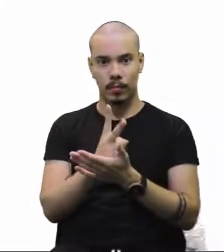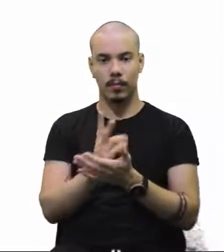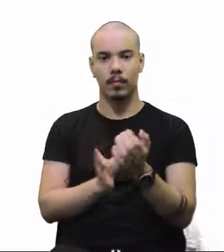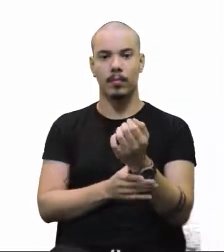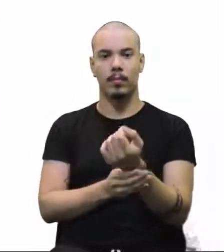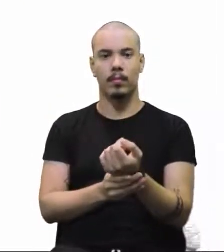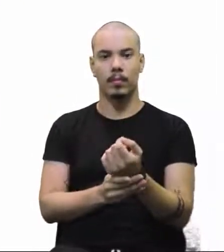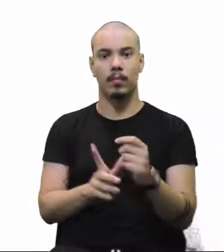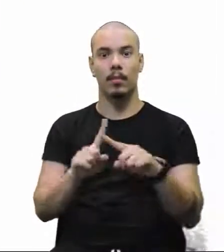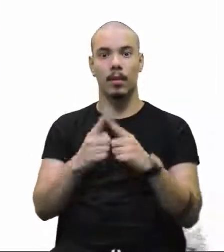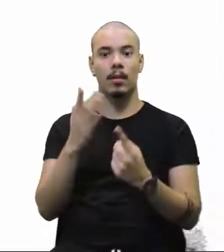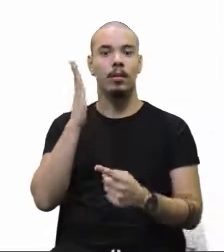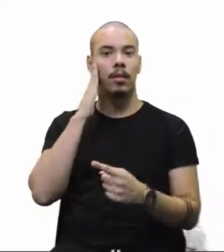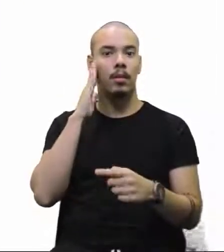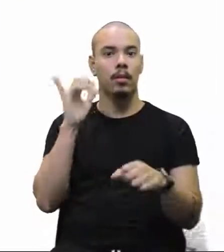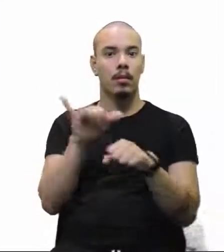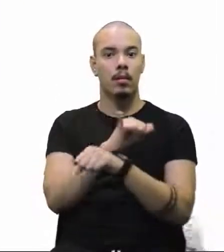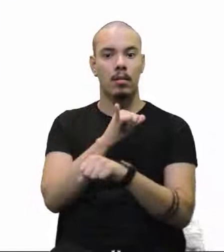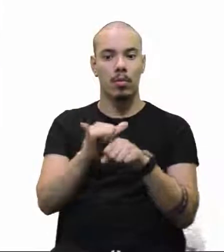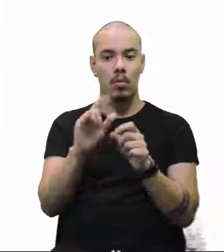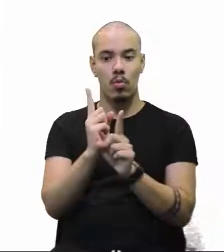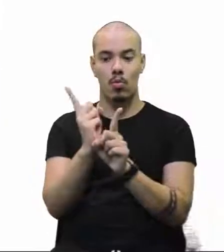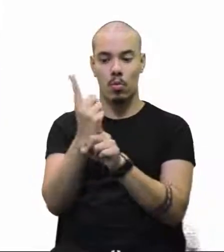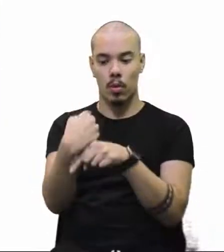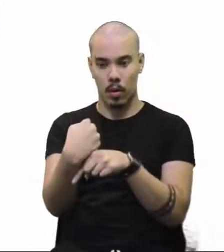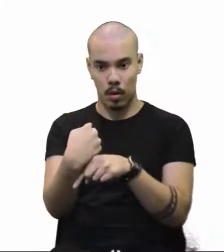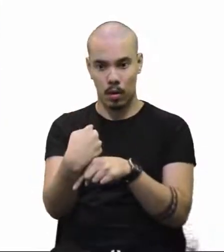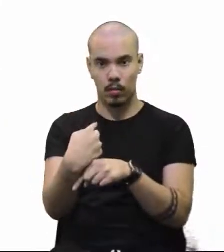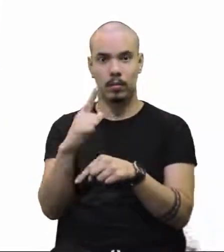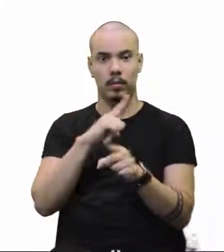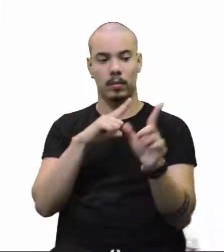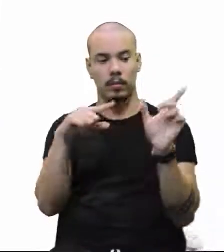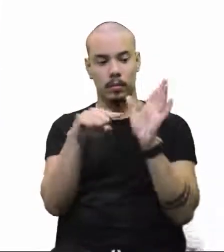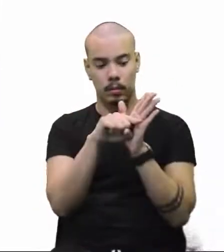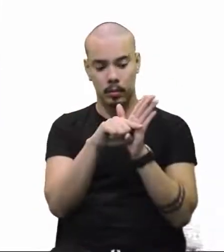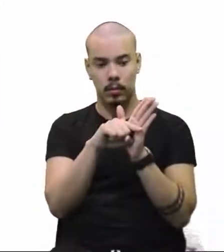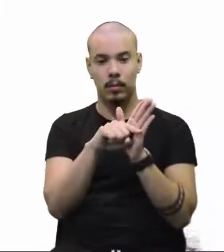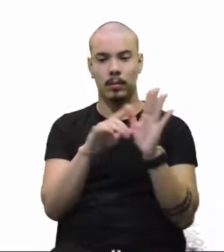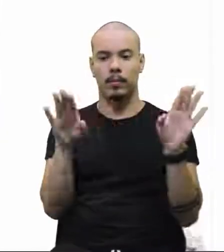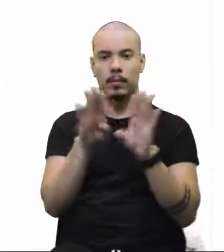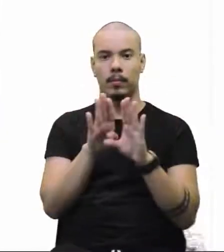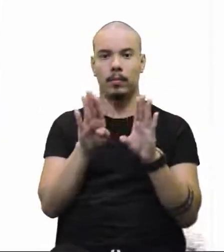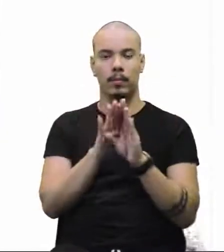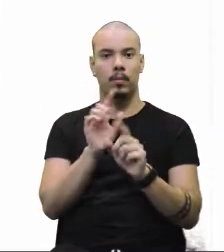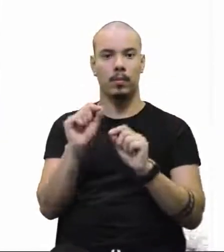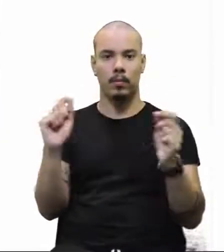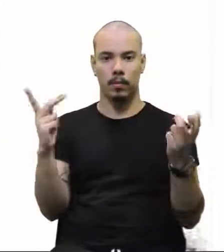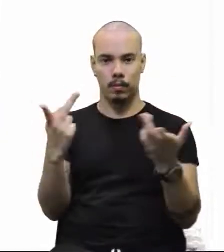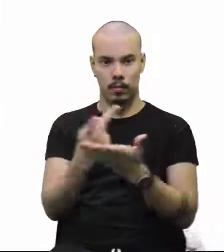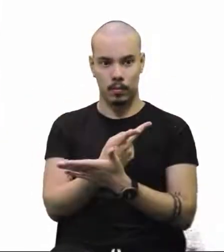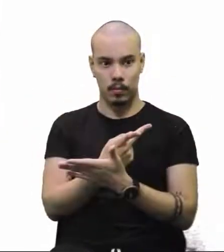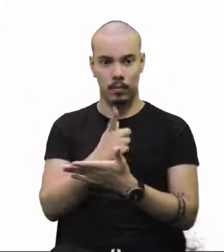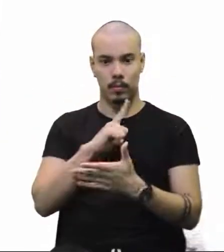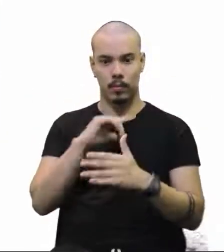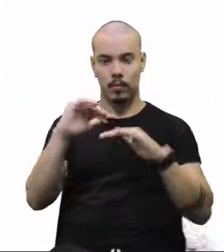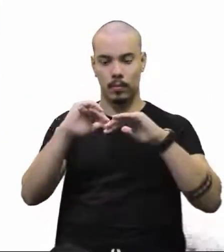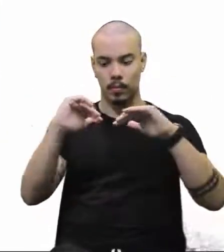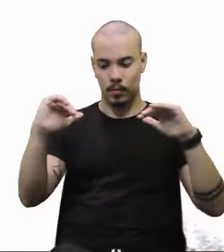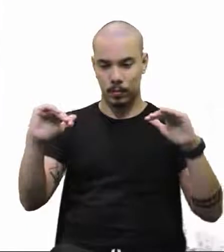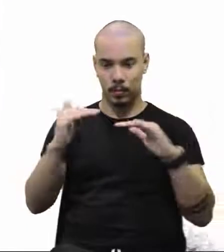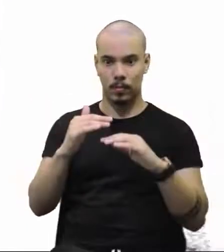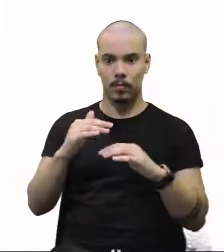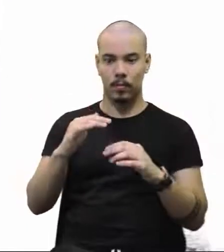força magnética para cima, porque é o contrário, é uma carga negativa. E o que acontece? A separação das